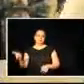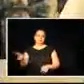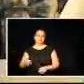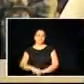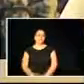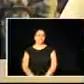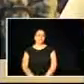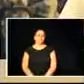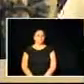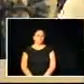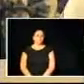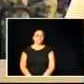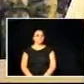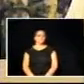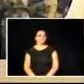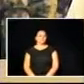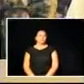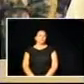Só quero o projeto.